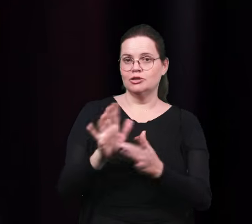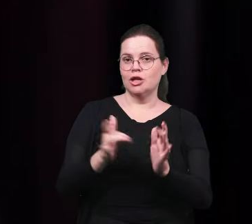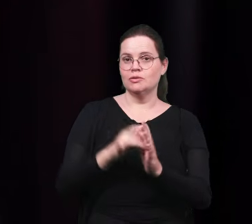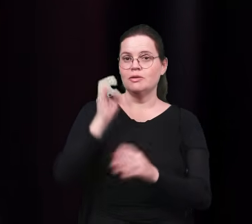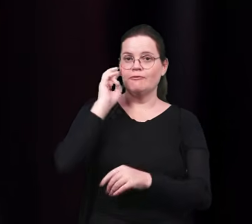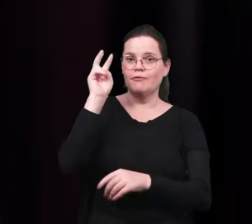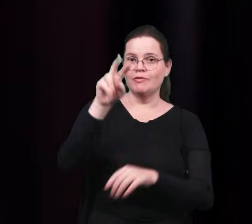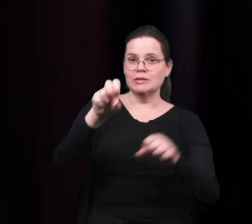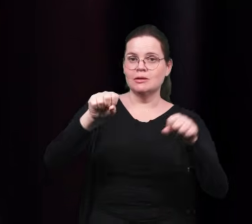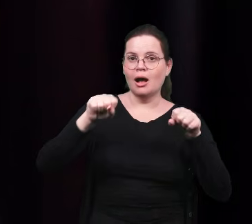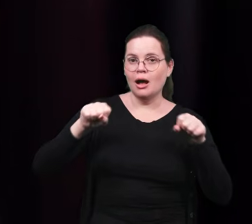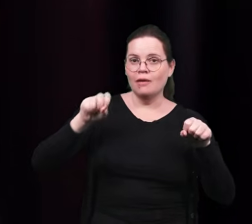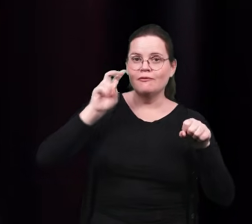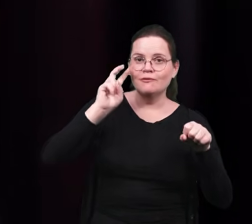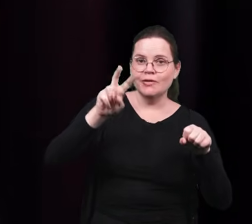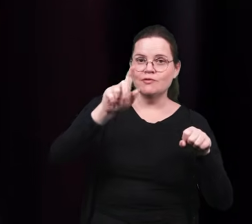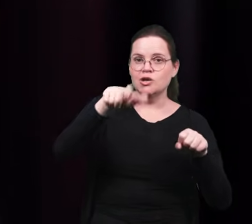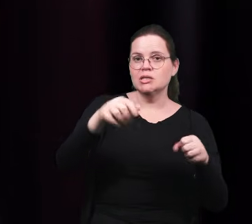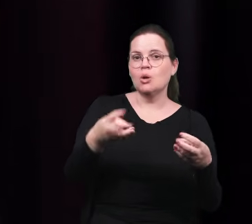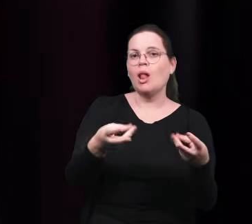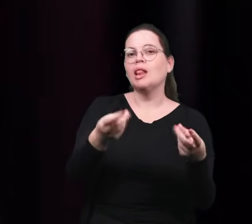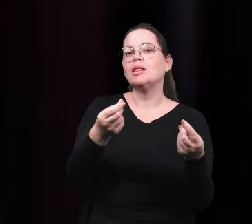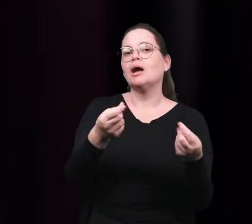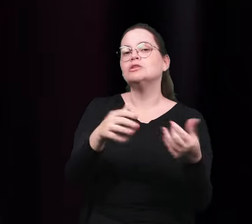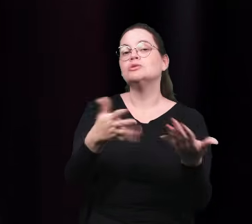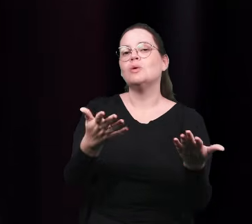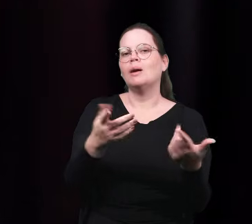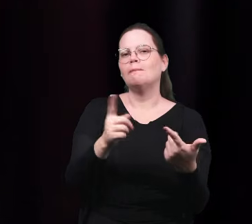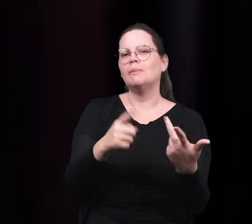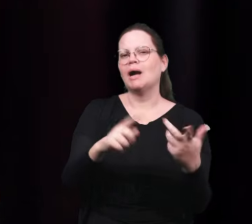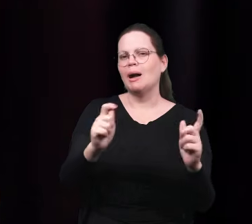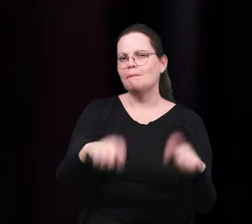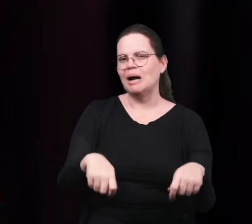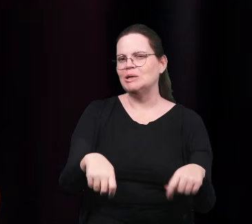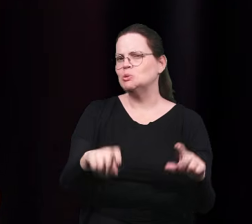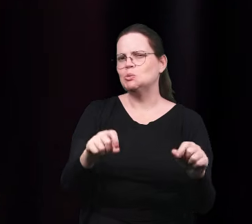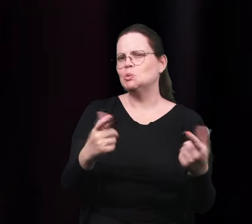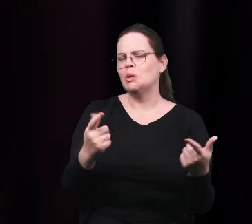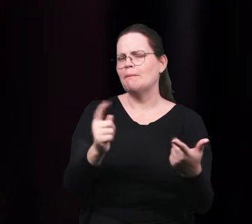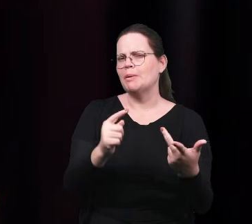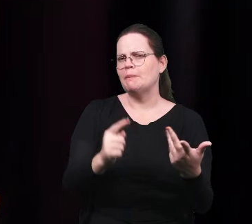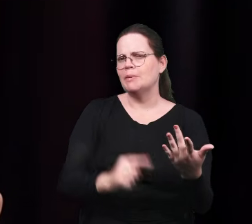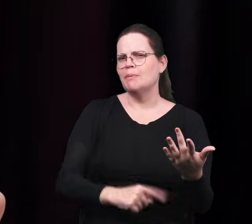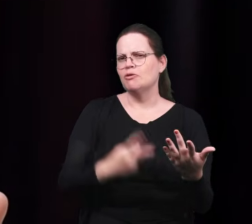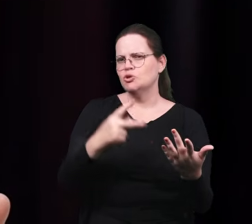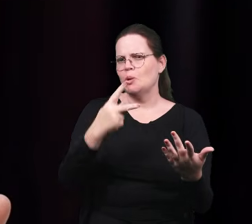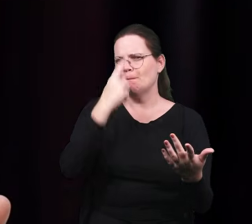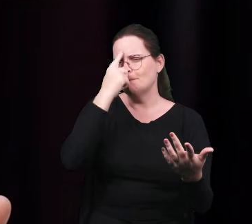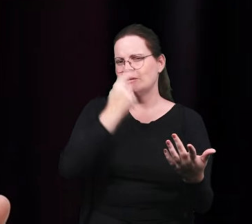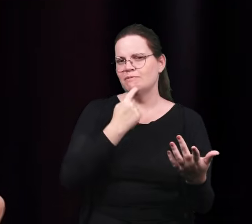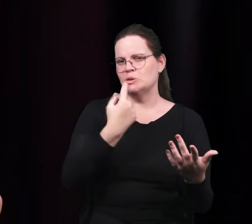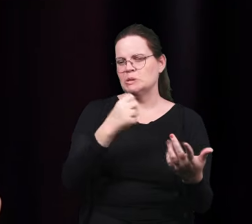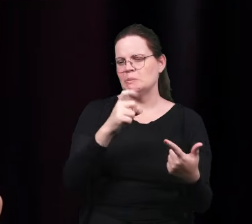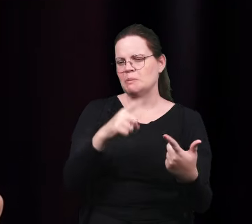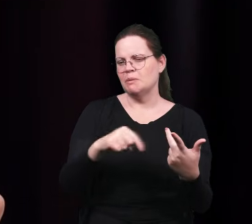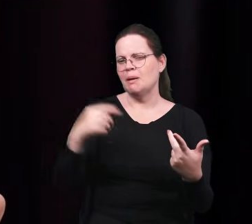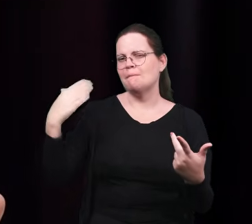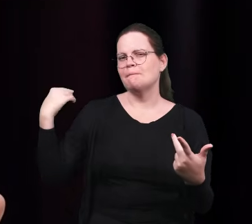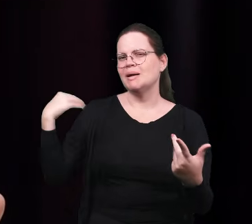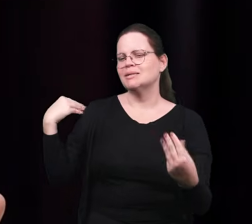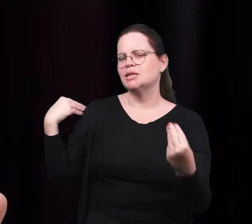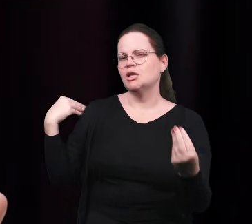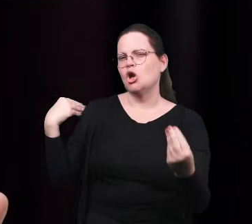está preocupado em qualificações do homem, não está preocupado em condições humanas, o